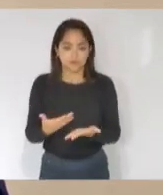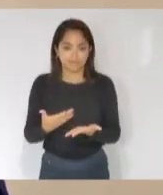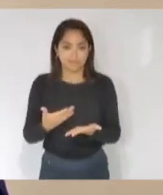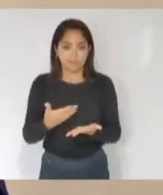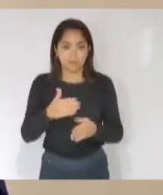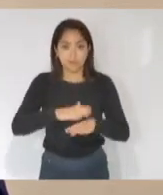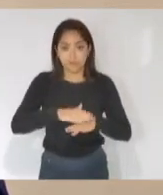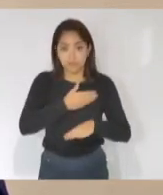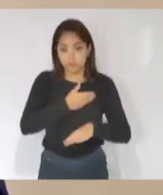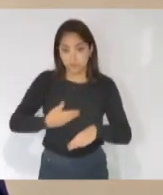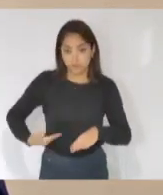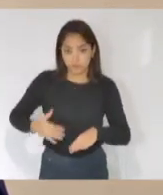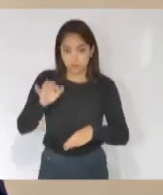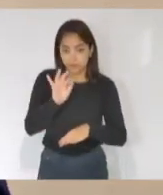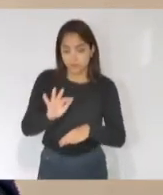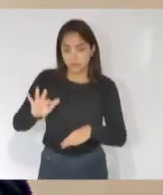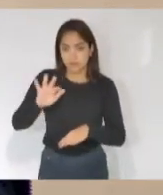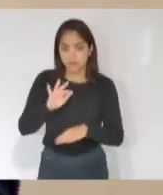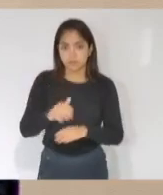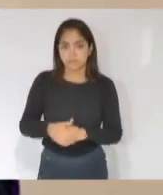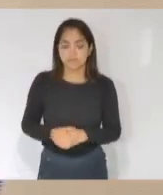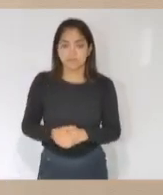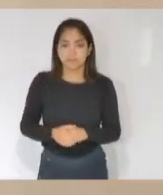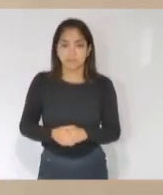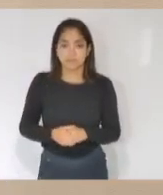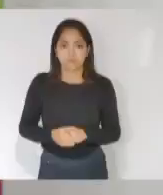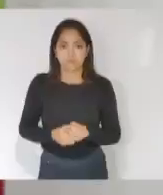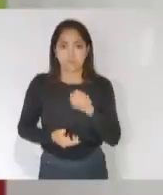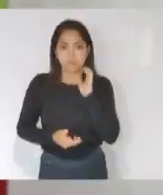federal. Muito obrigado pela sua presença.